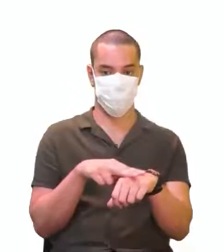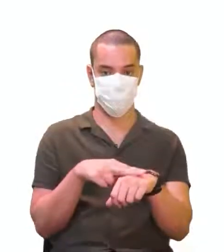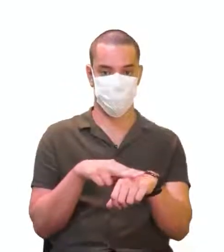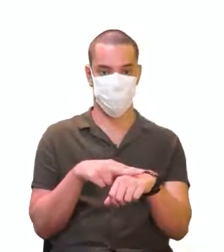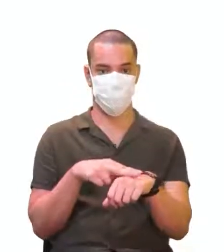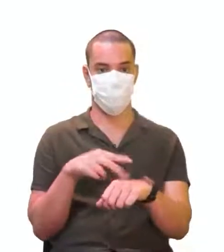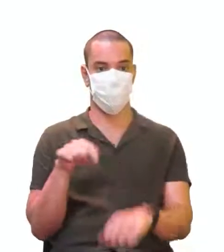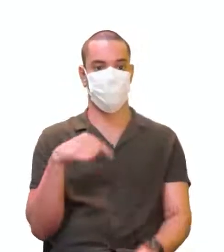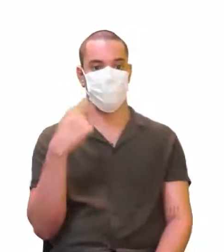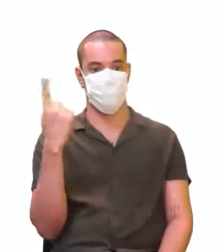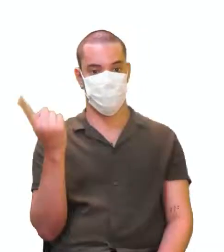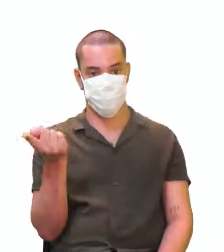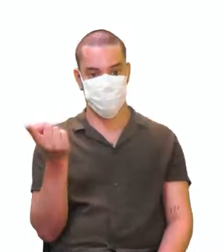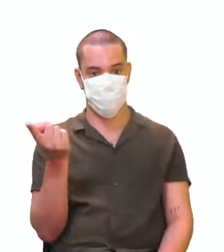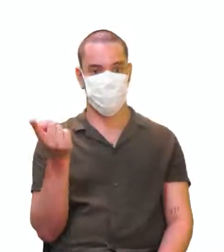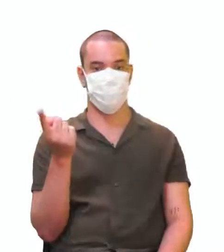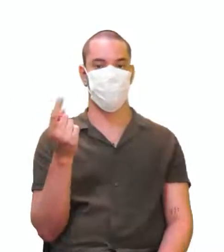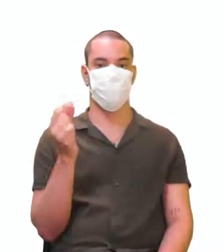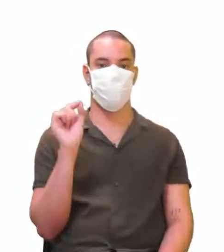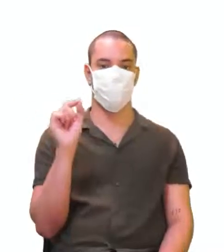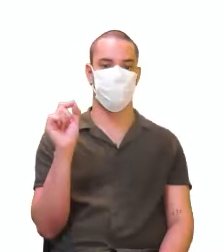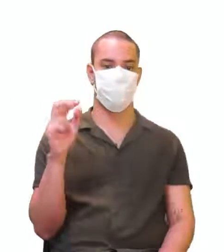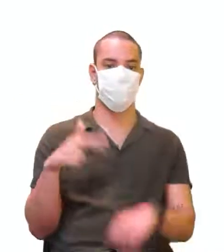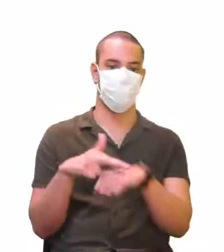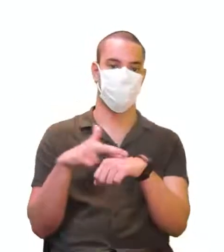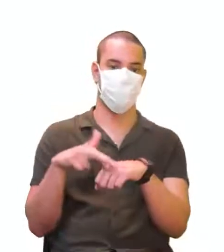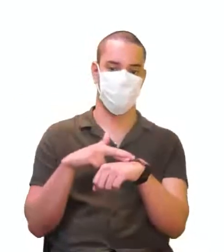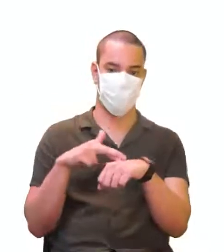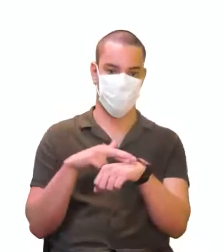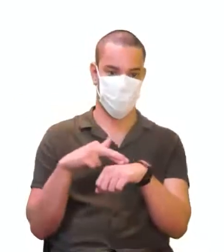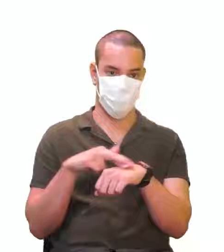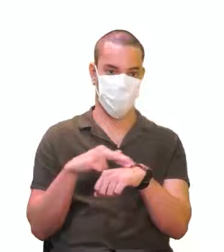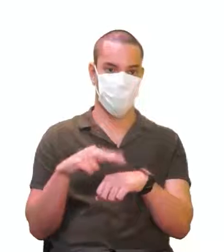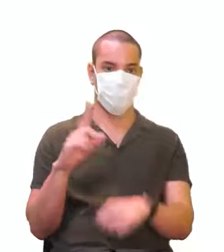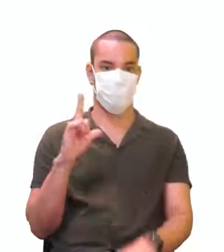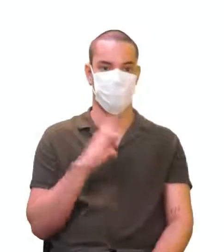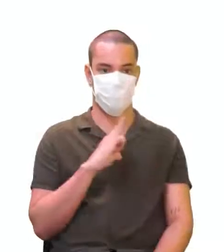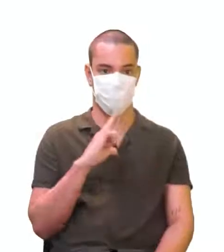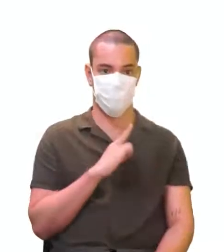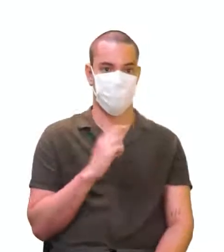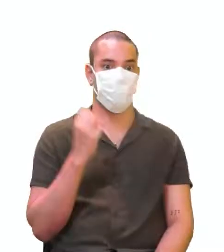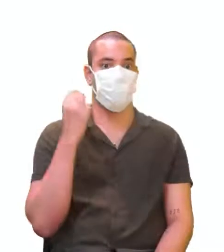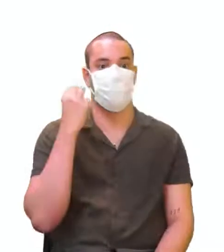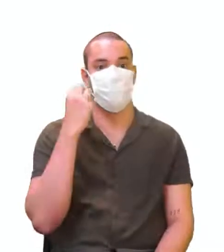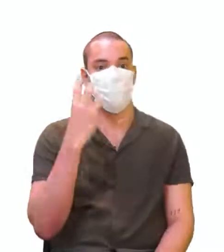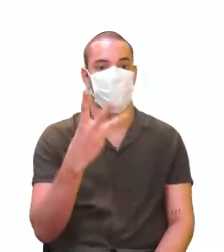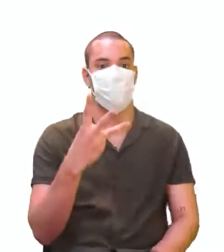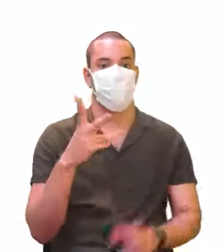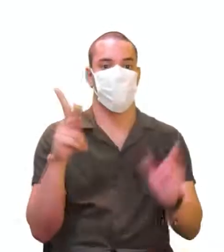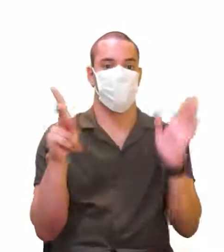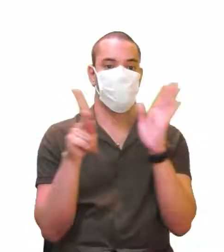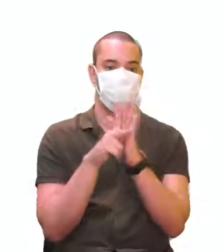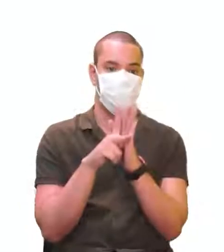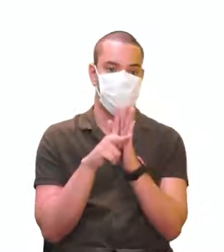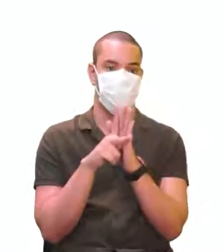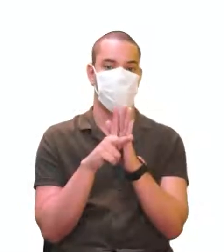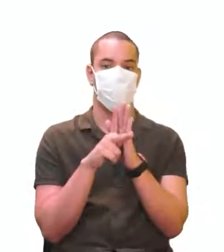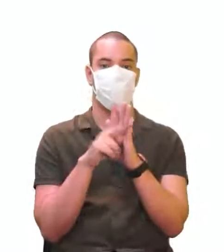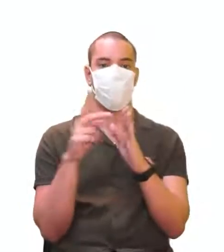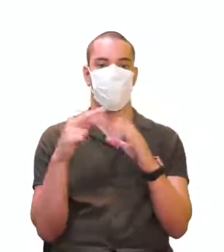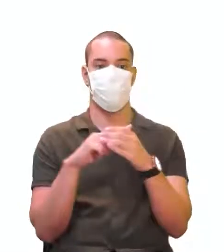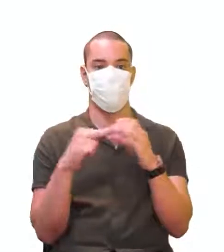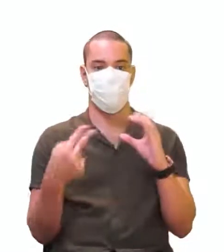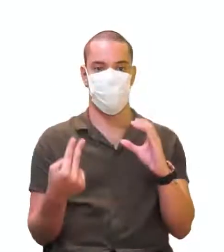o roxinho, é o par. Aí você tem 3 pares de alelos, Azão,